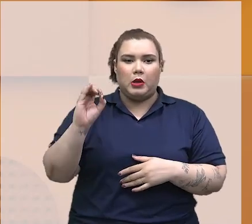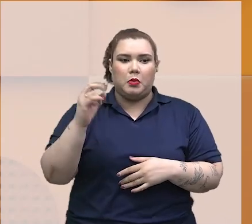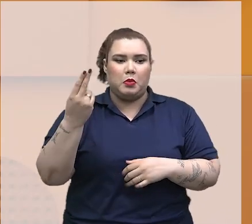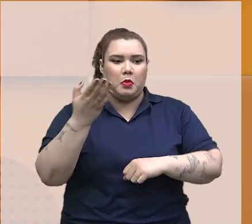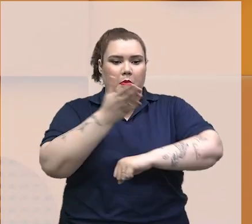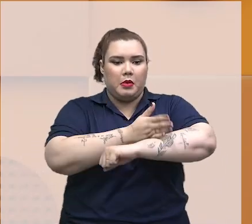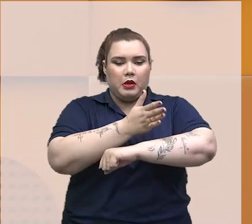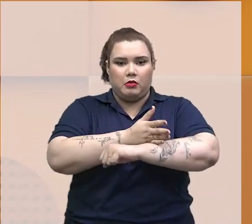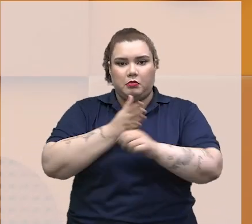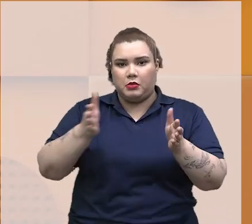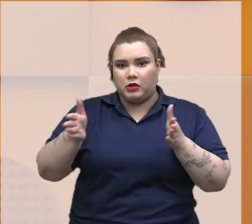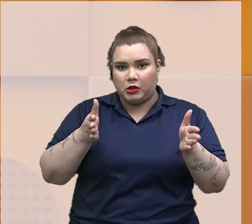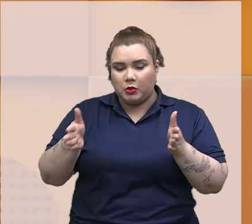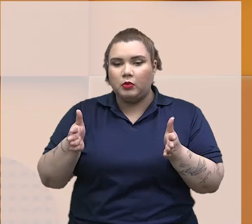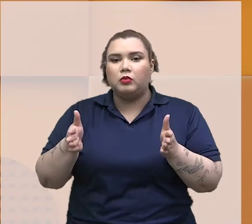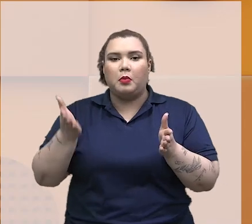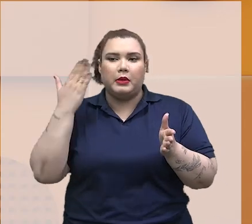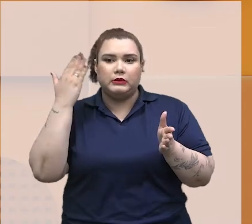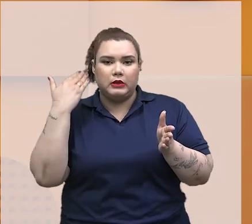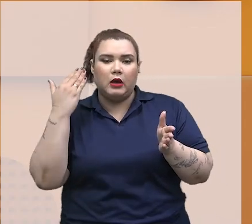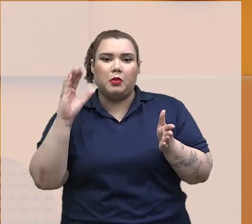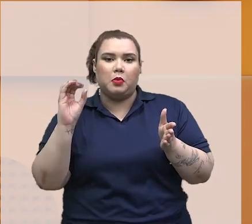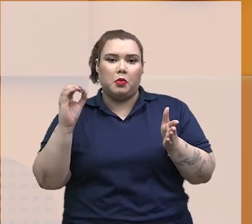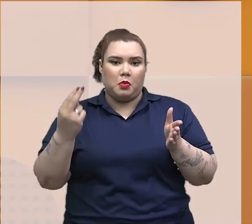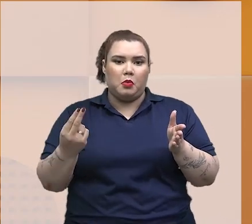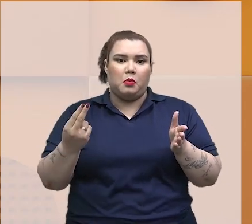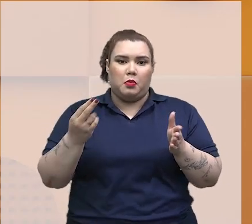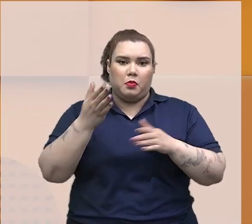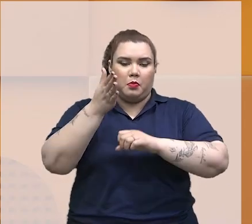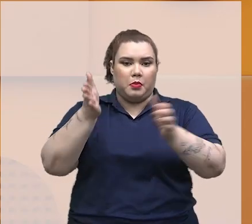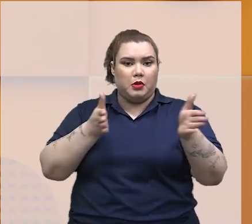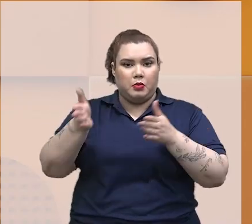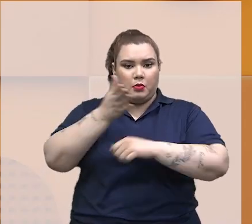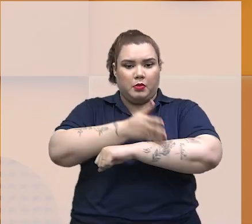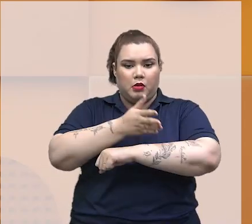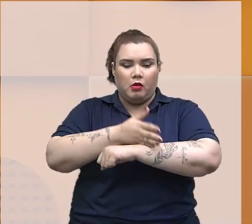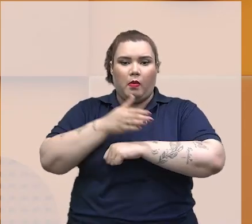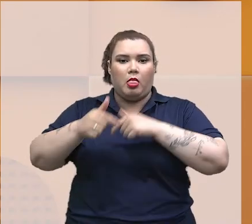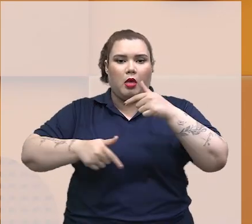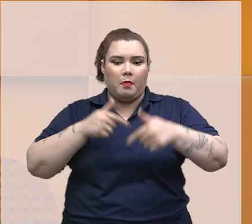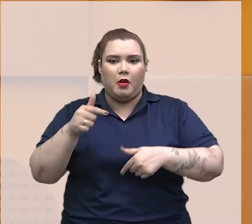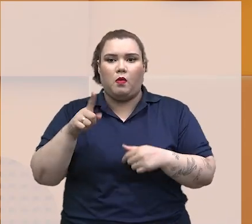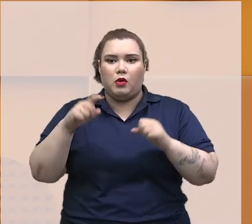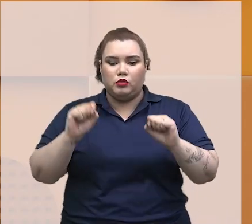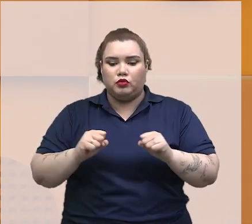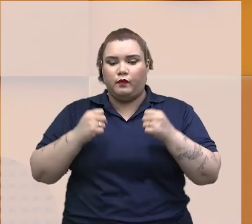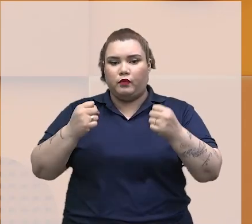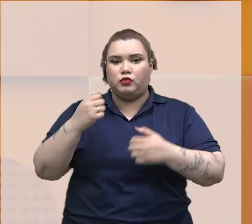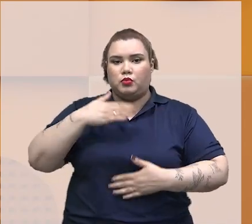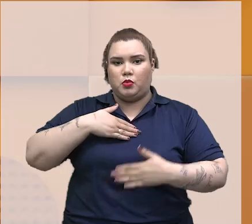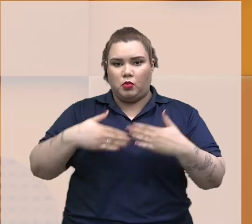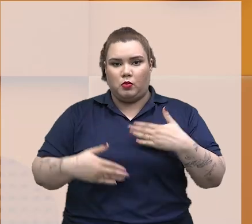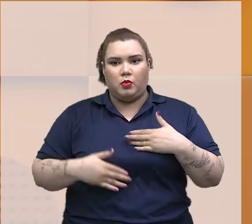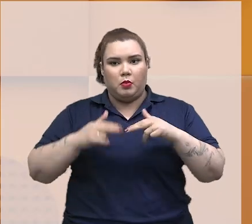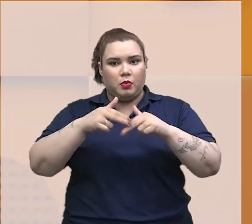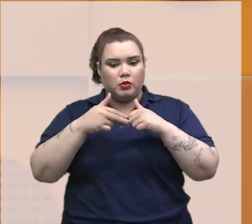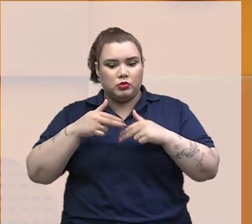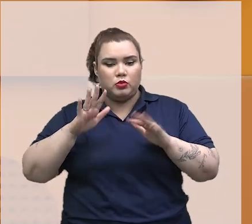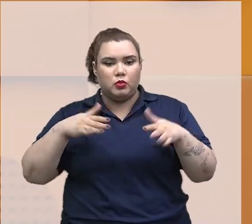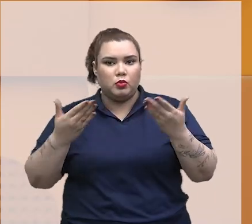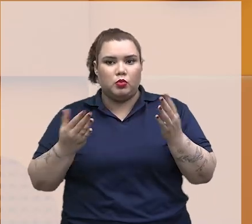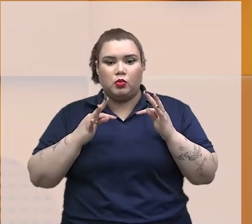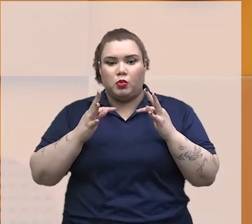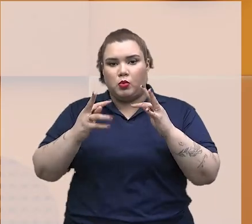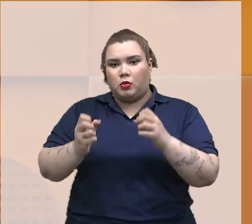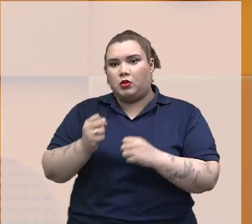gente sempre vai ver, então, o trabalho ligado a esse esforço físico. Exatamente por isso que todo bom trabalhador, não é